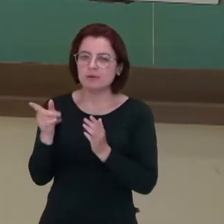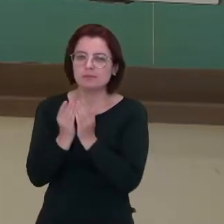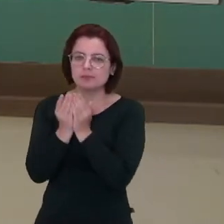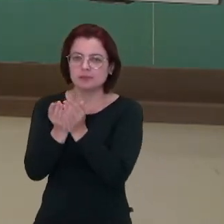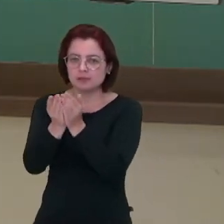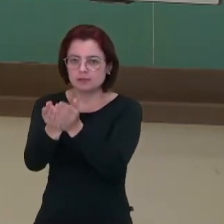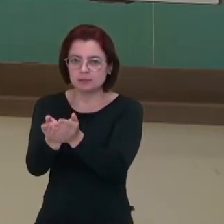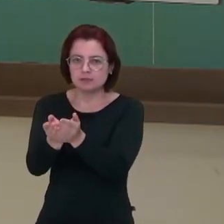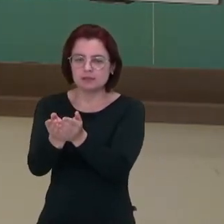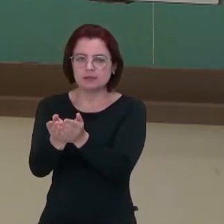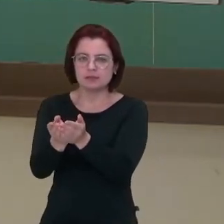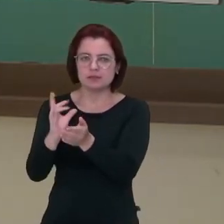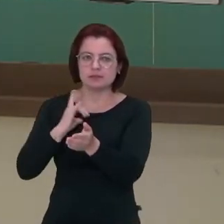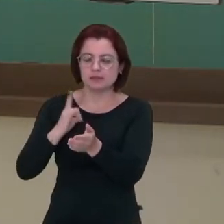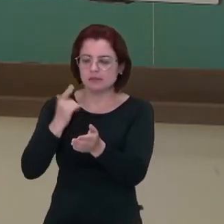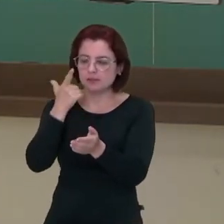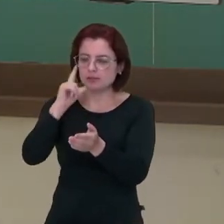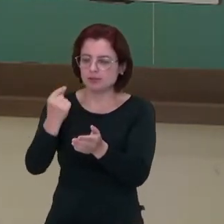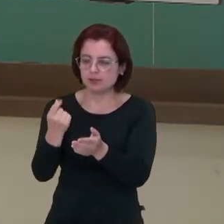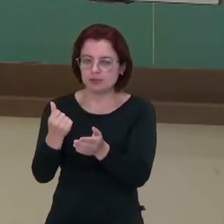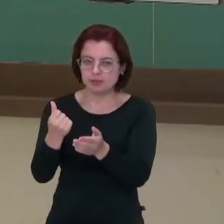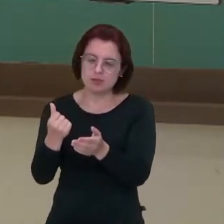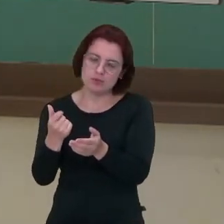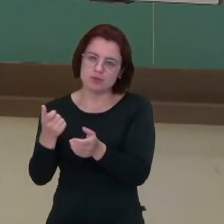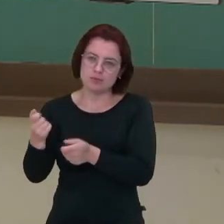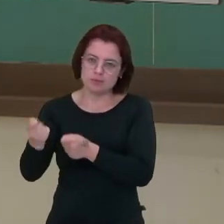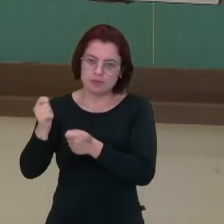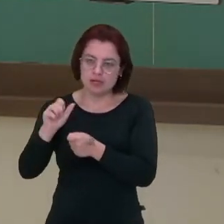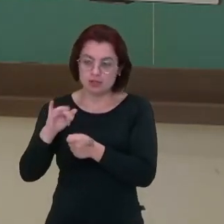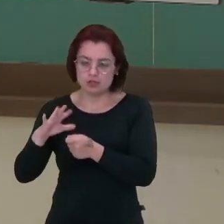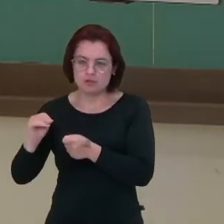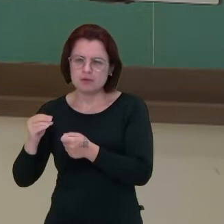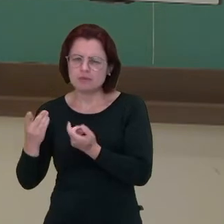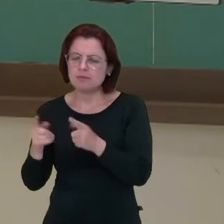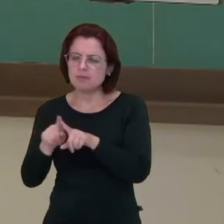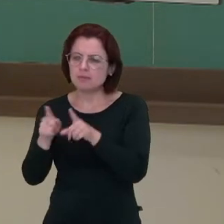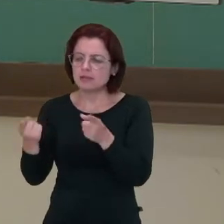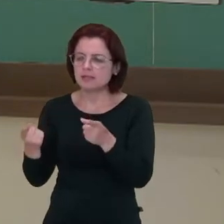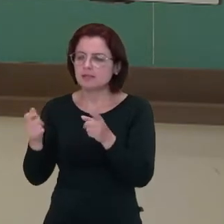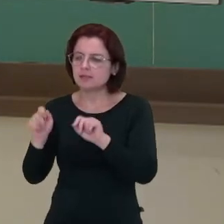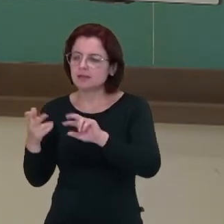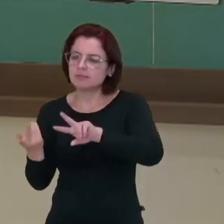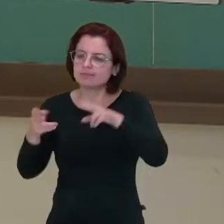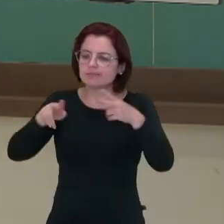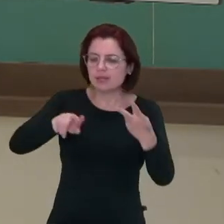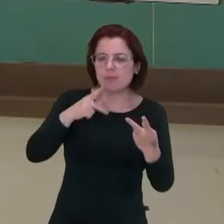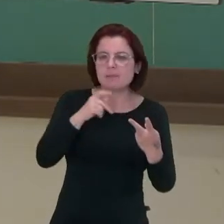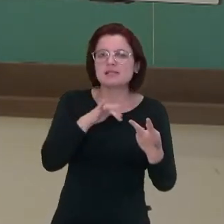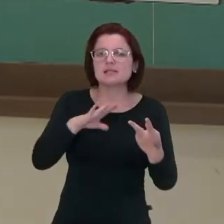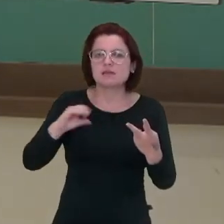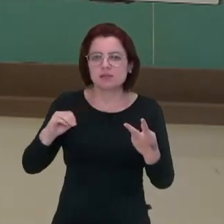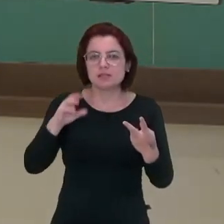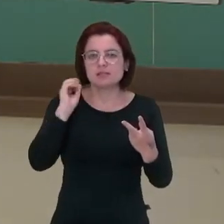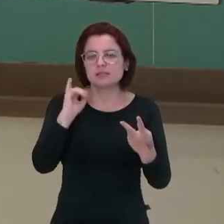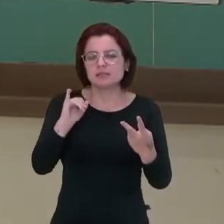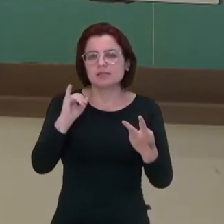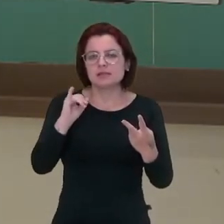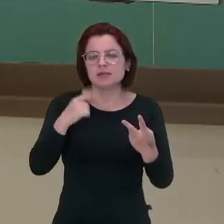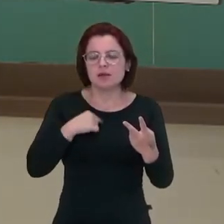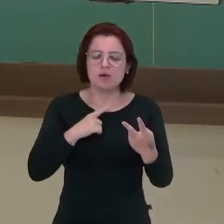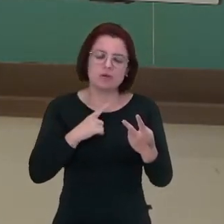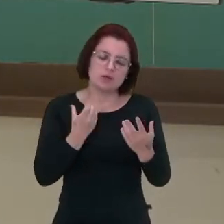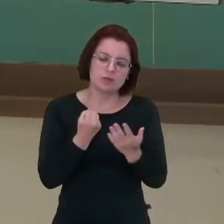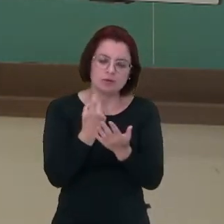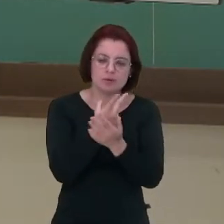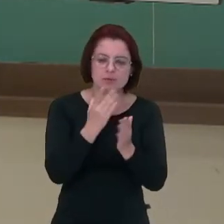que ele utiliza para ganhar dinheiro, ele está sendo um ativo. Mas aonde que ele passaria a ser um passivo? Se eu compro um